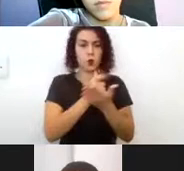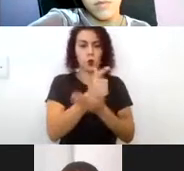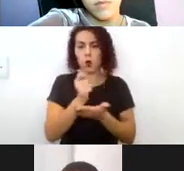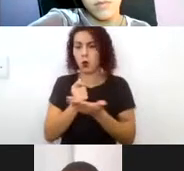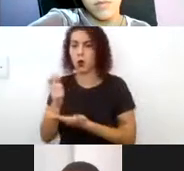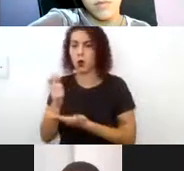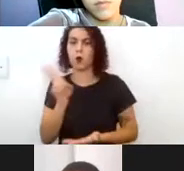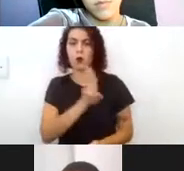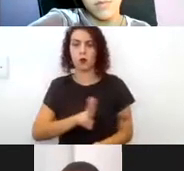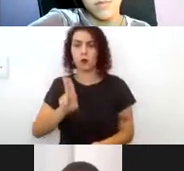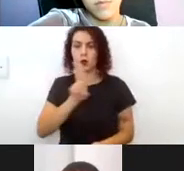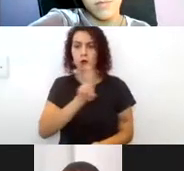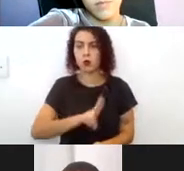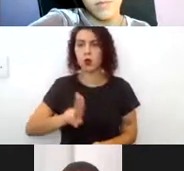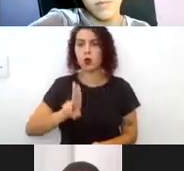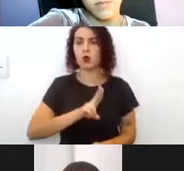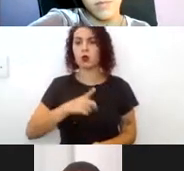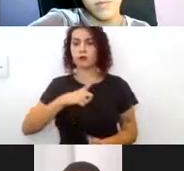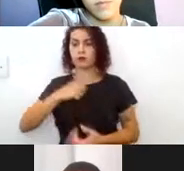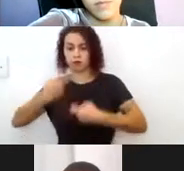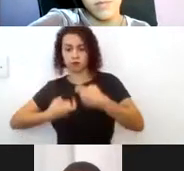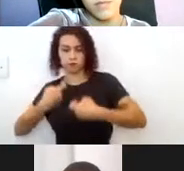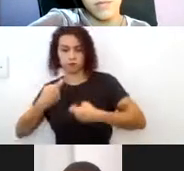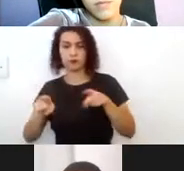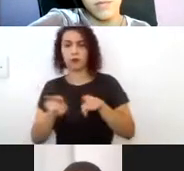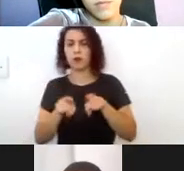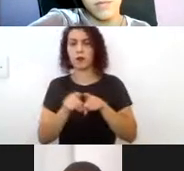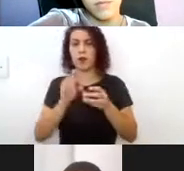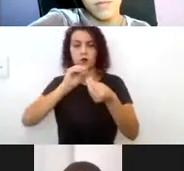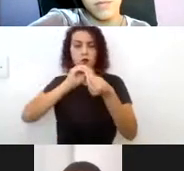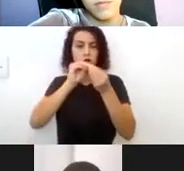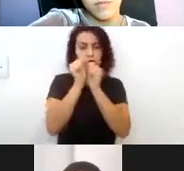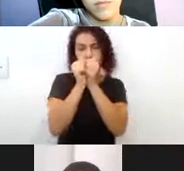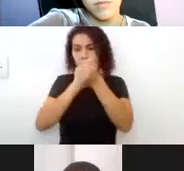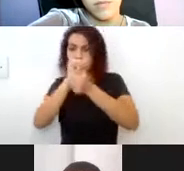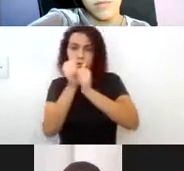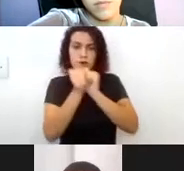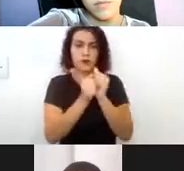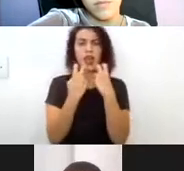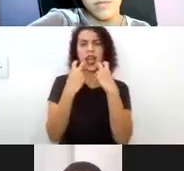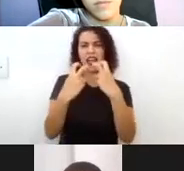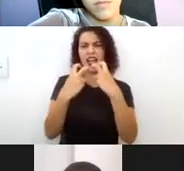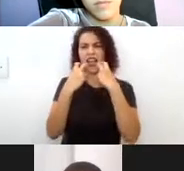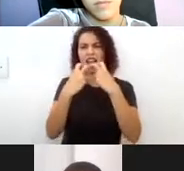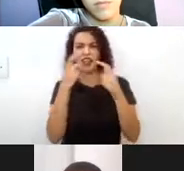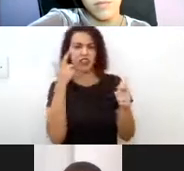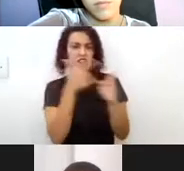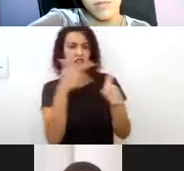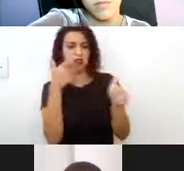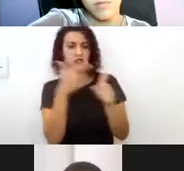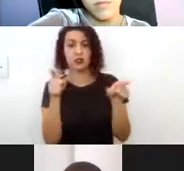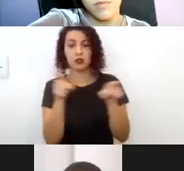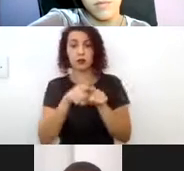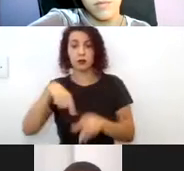corpo que usa corpo que transa corpo que beija corpo que grita corpo que xinga corpo que mata